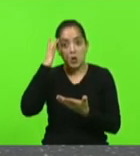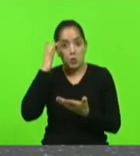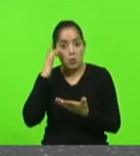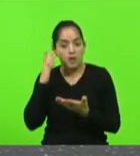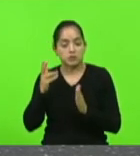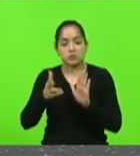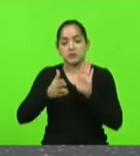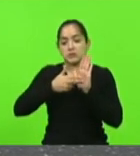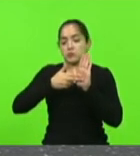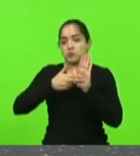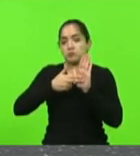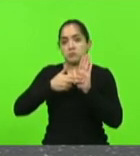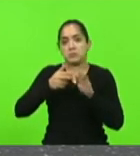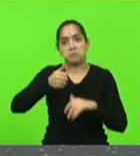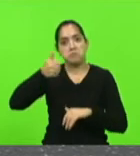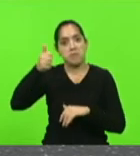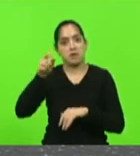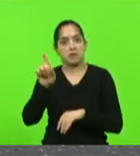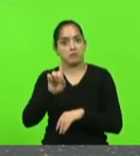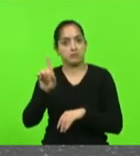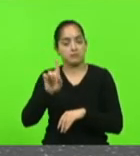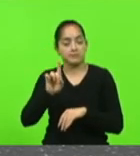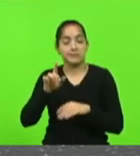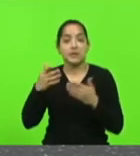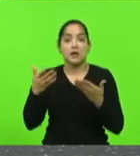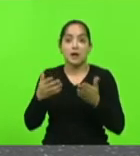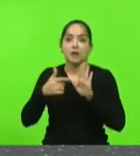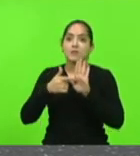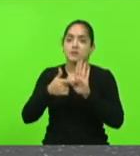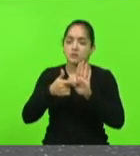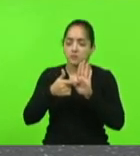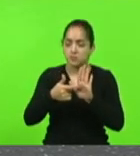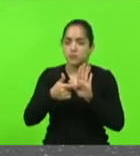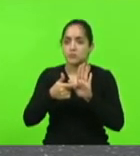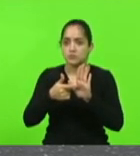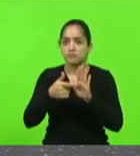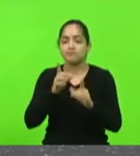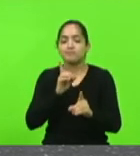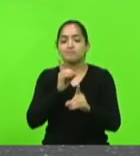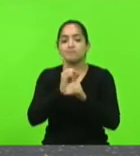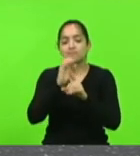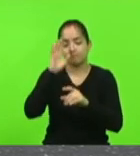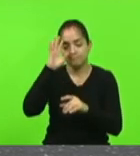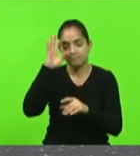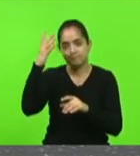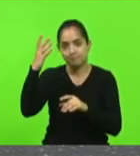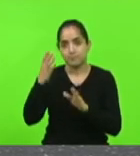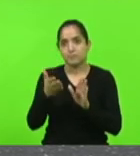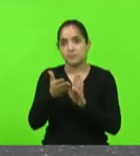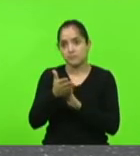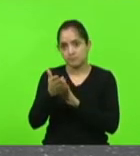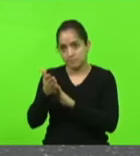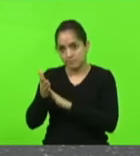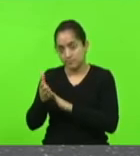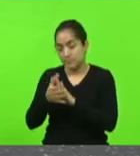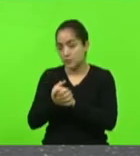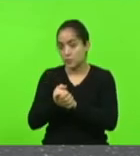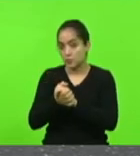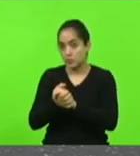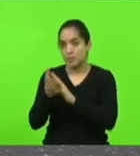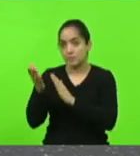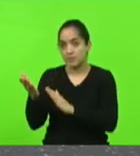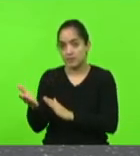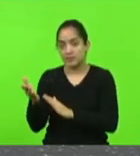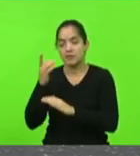assumir, né? E agora está demonstrando, felizmente, de que encontrou uma solução. Por isso eu quero cumprimentar o